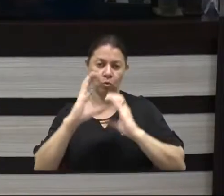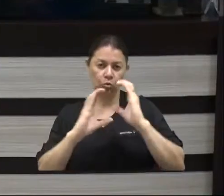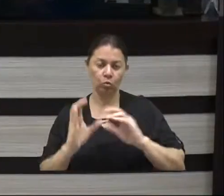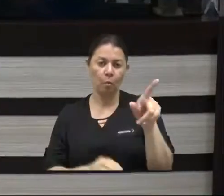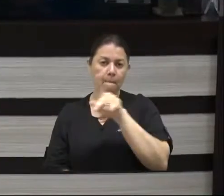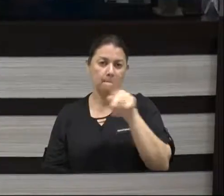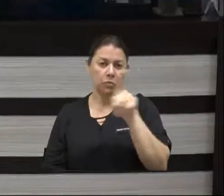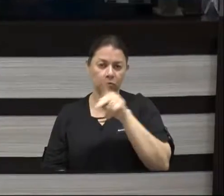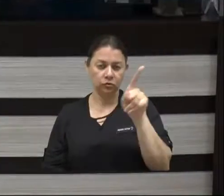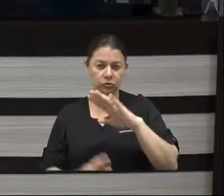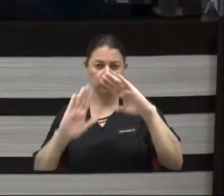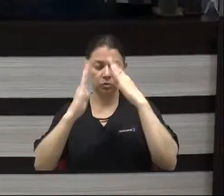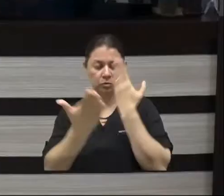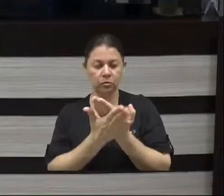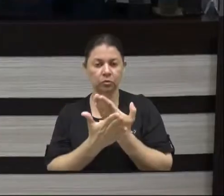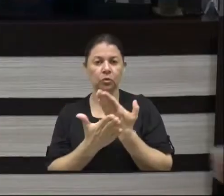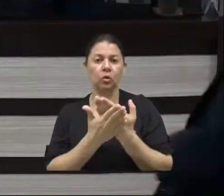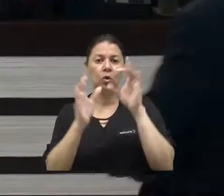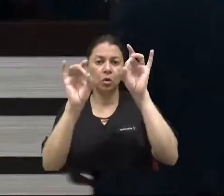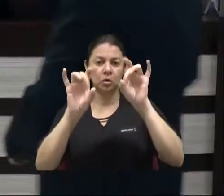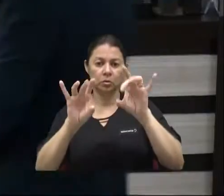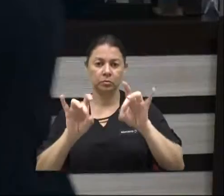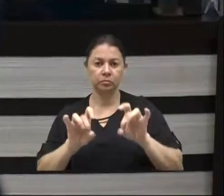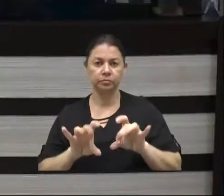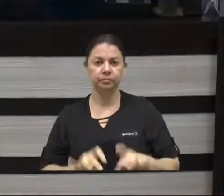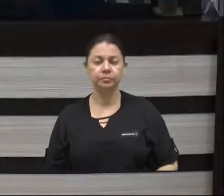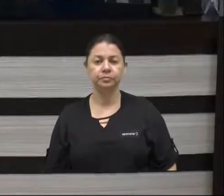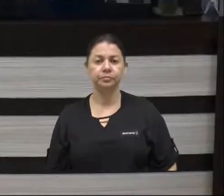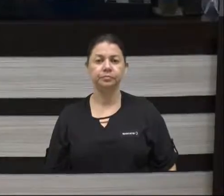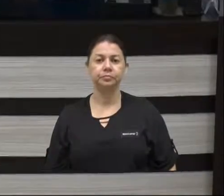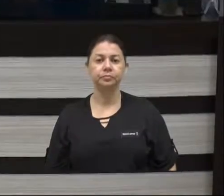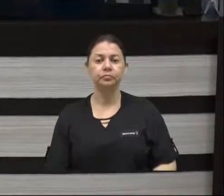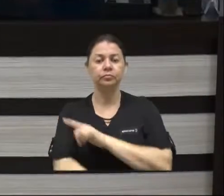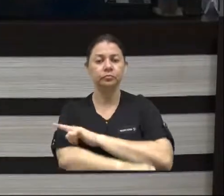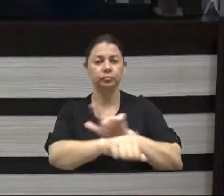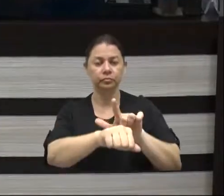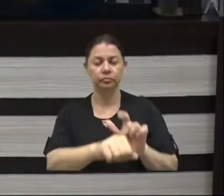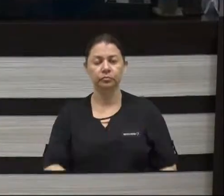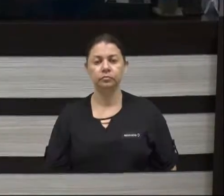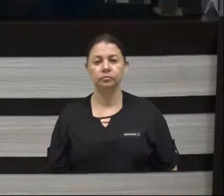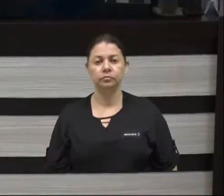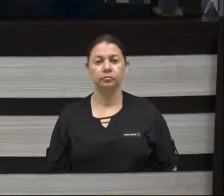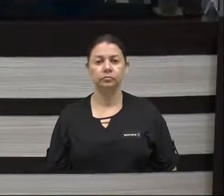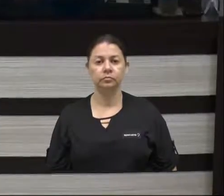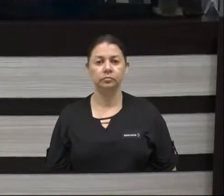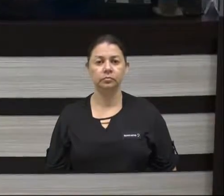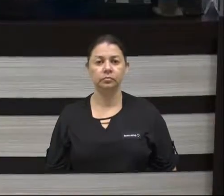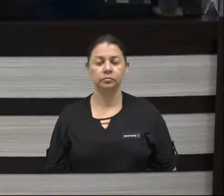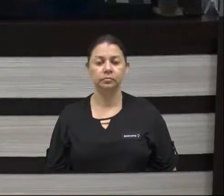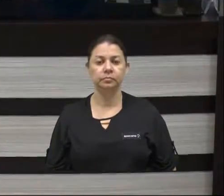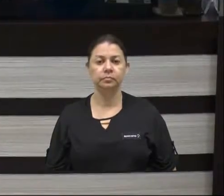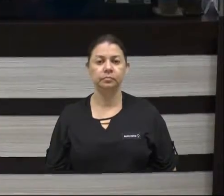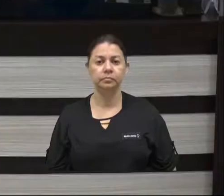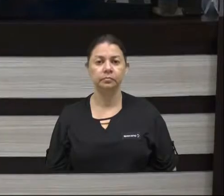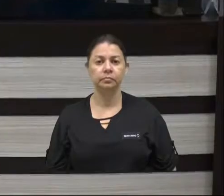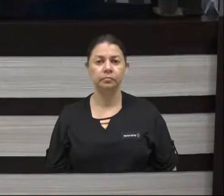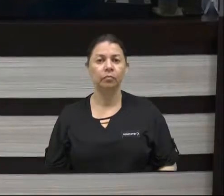educação especial. Vereador Cleiton Aparecido Silva. Em discussão. Não havendo